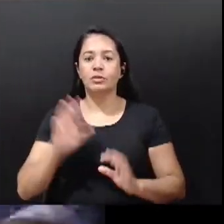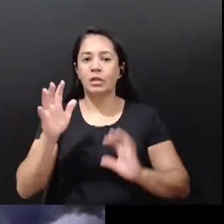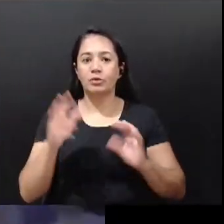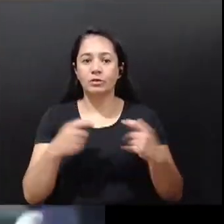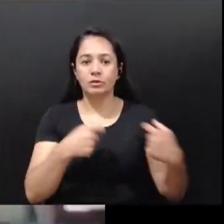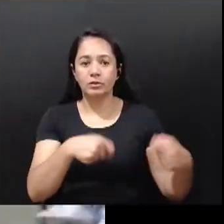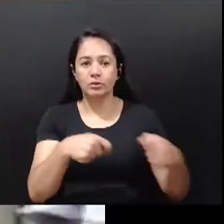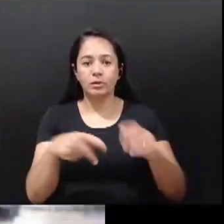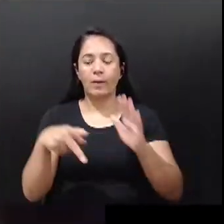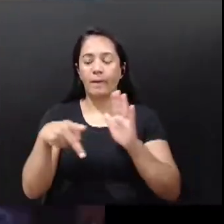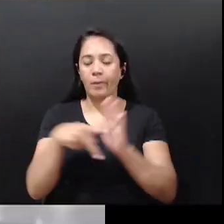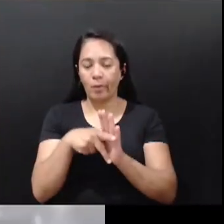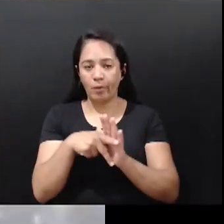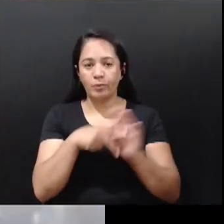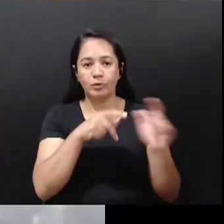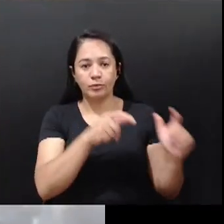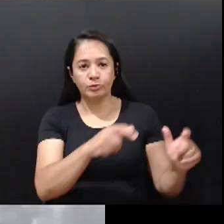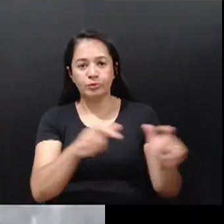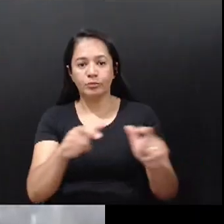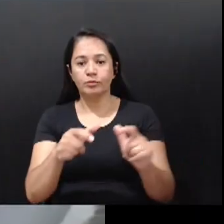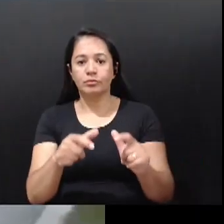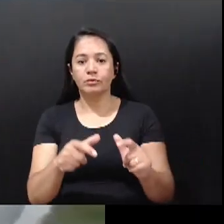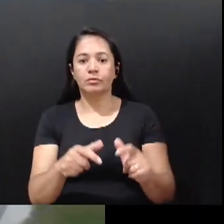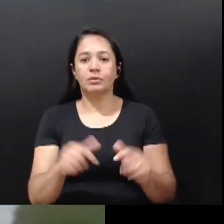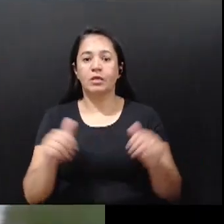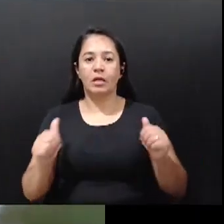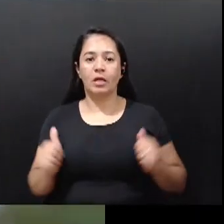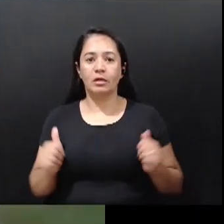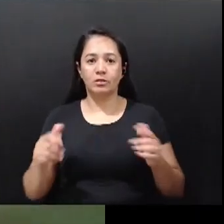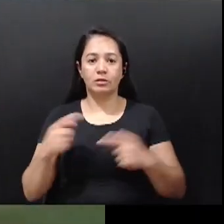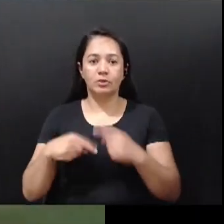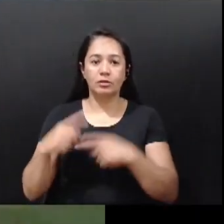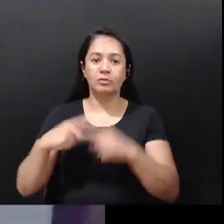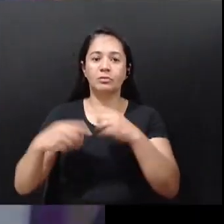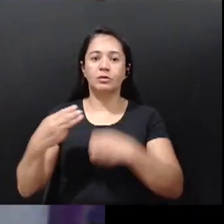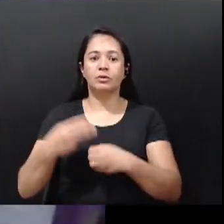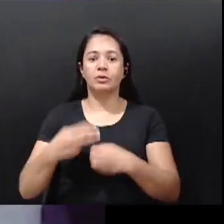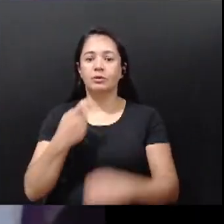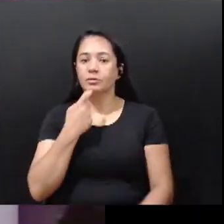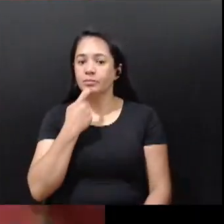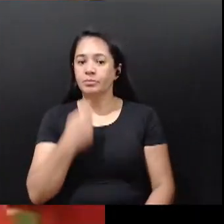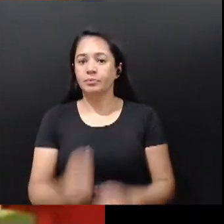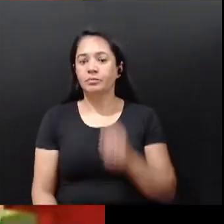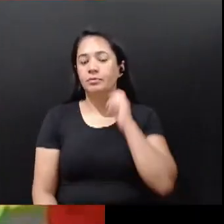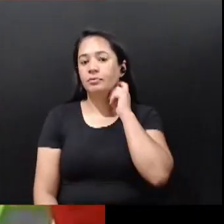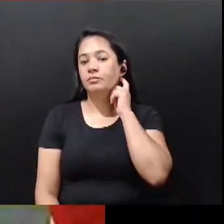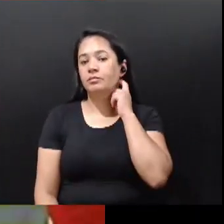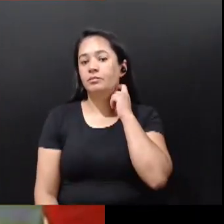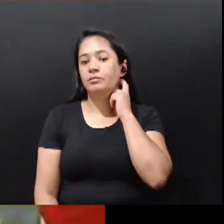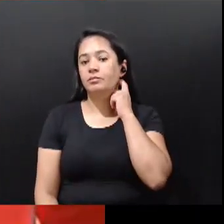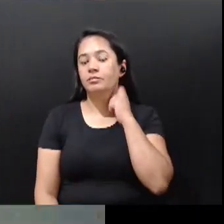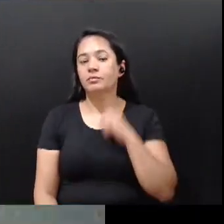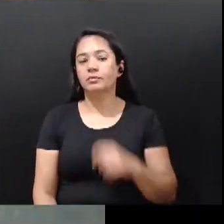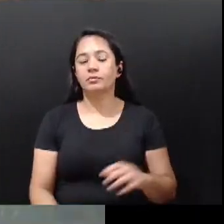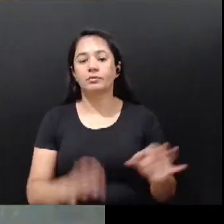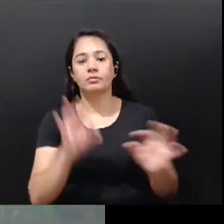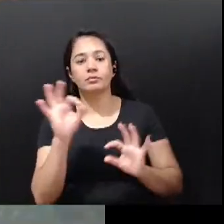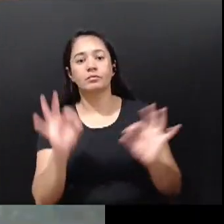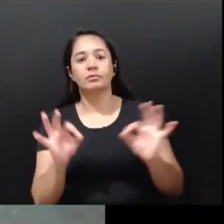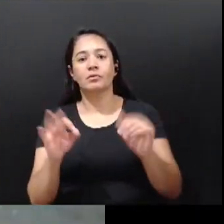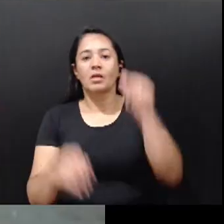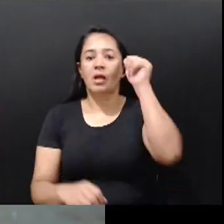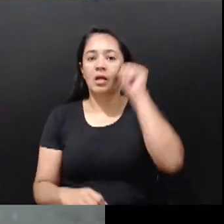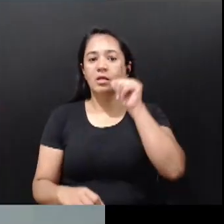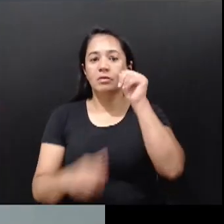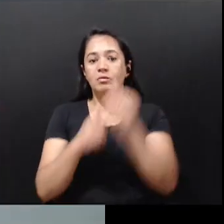territórios, como o caso das ações desempenhadas no município de Campinas. Na organização, as mulheres são protagonistas de suas